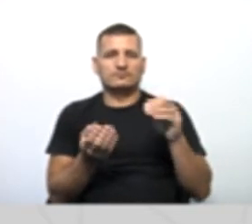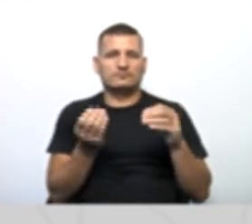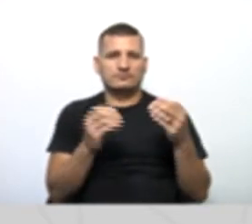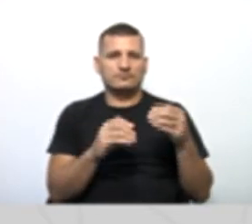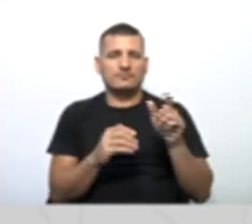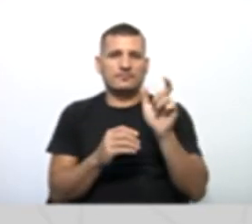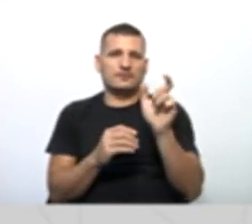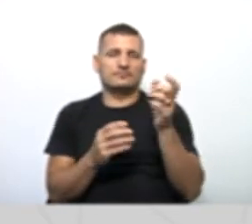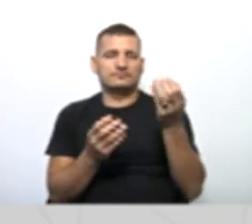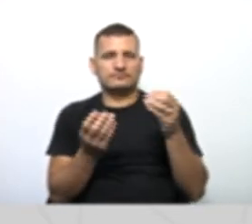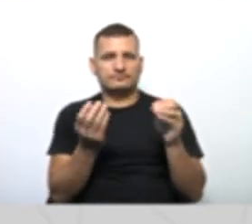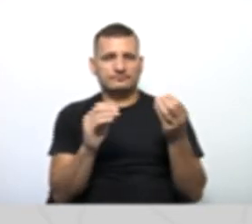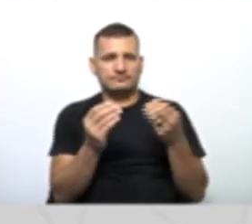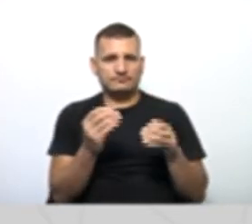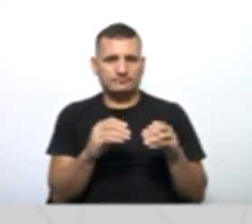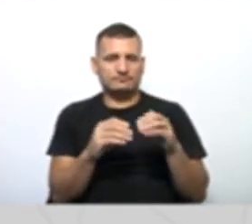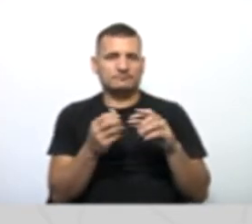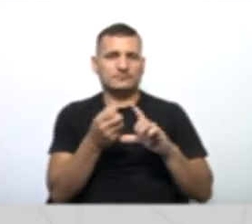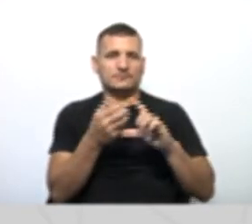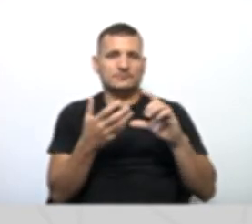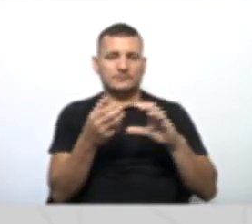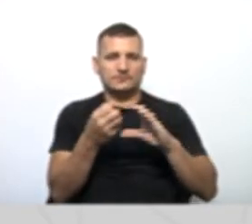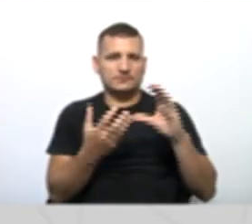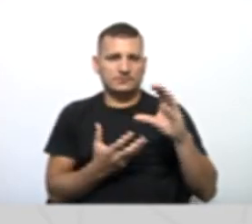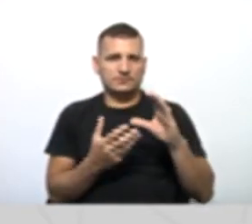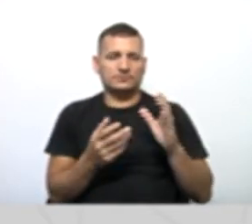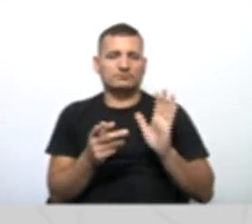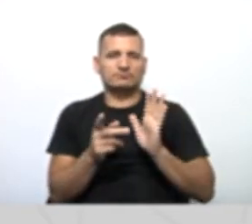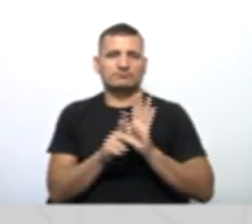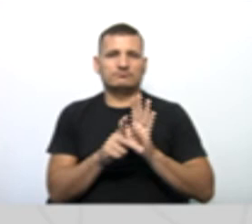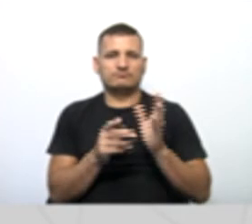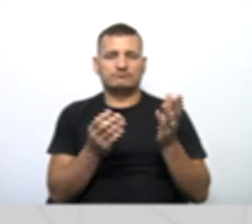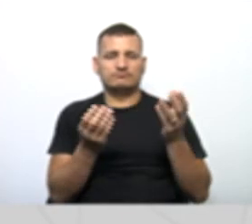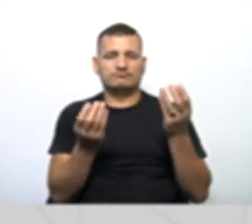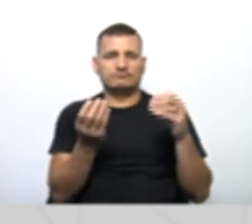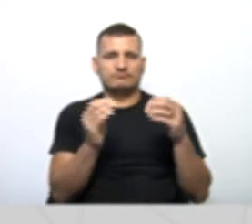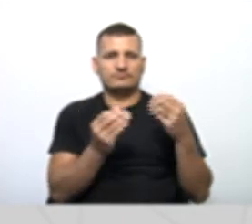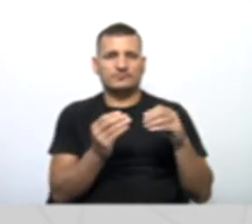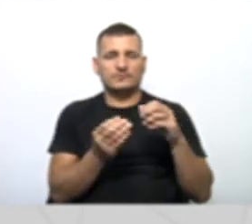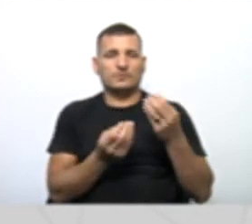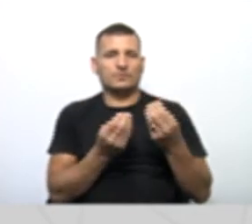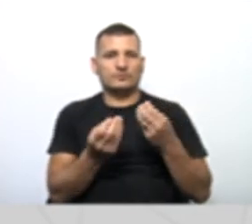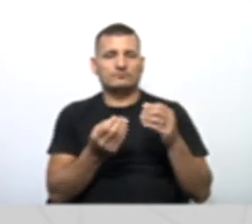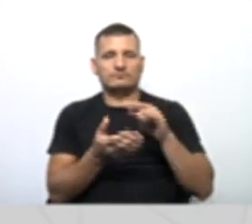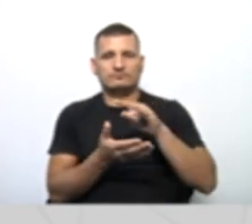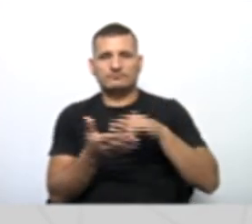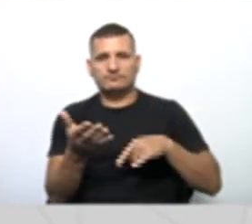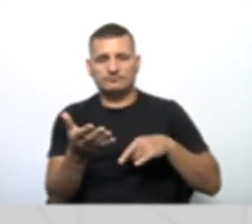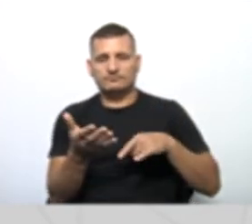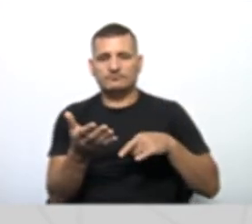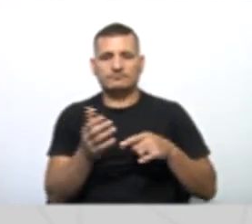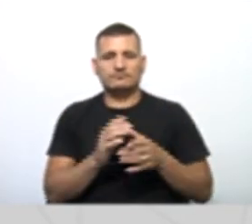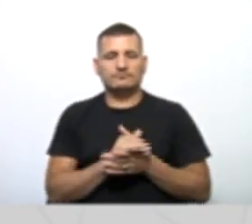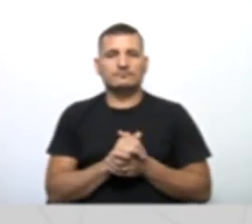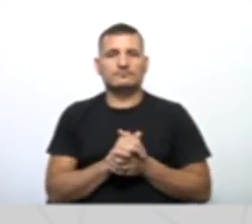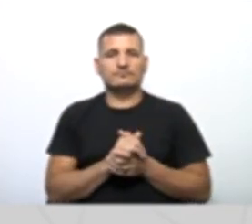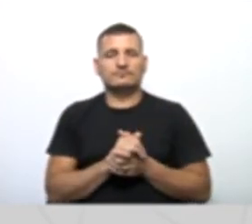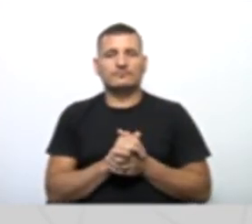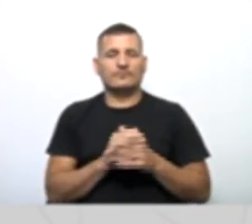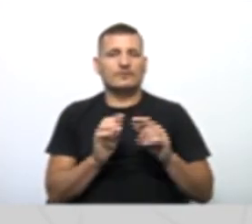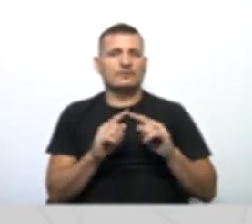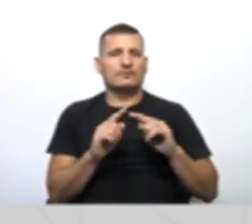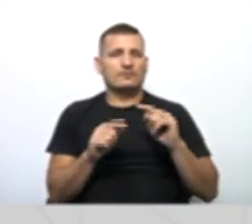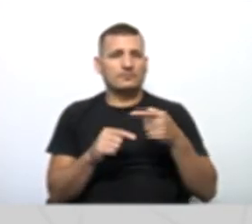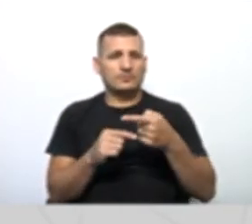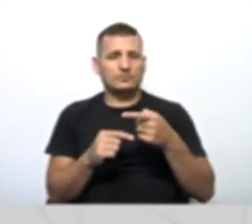palavras-chave, né? Sobre características específicas de como deve ser documentado. Então, você coloca isso e a partir da